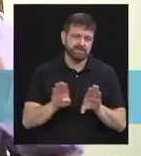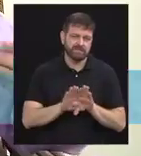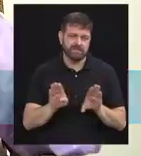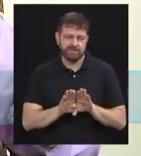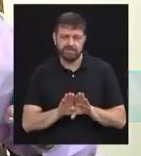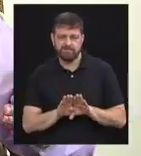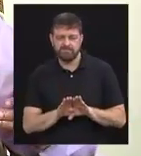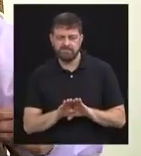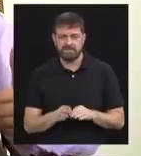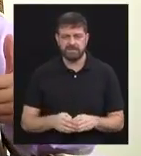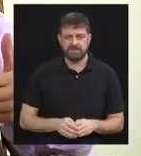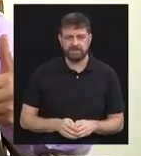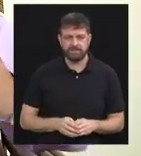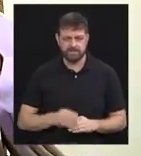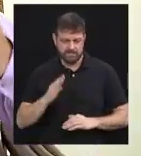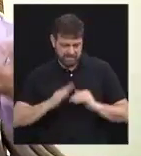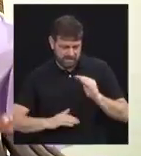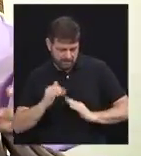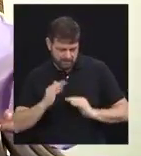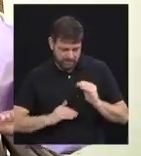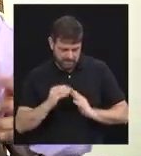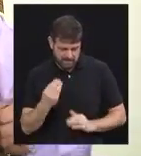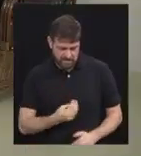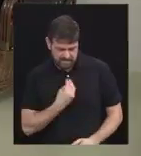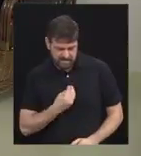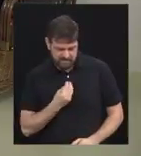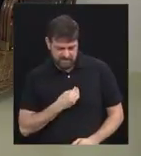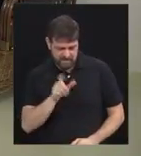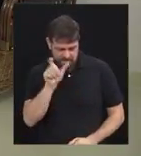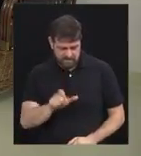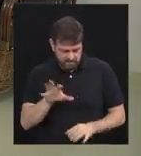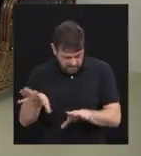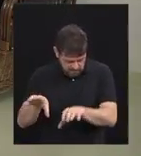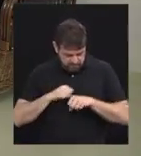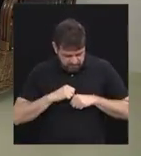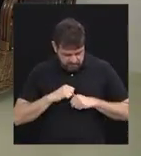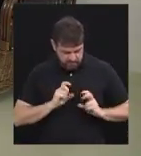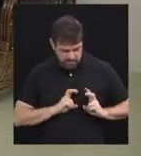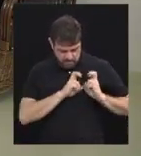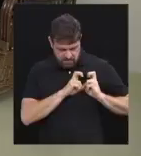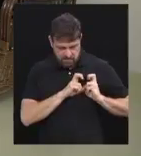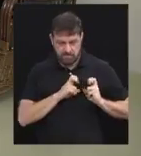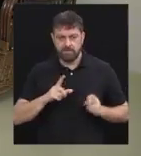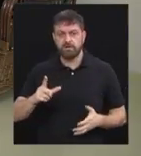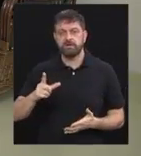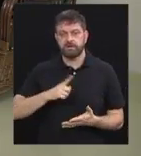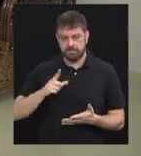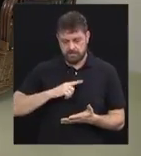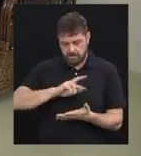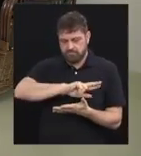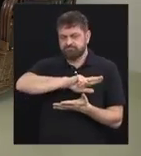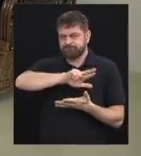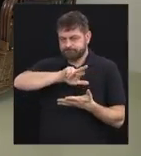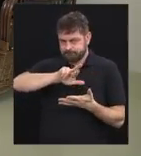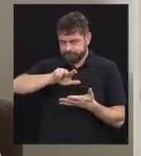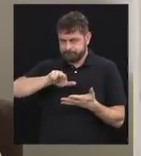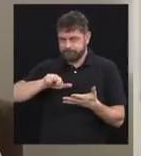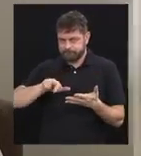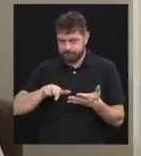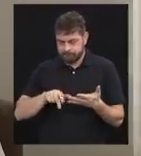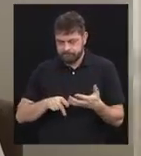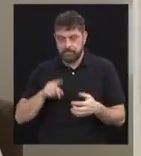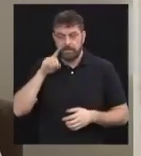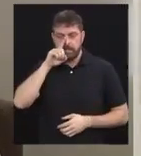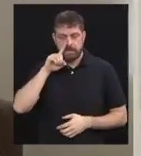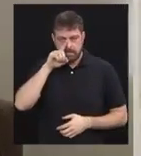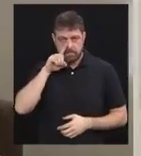a gente faça que possa causar o câncer? Sim, nós temos os fatores de risco do câncer de mama, que